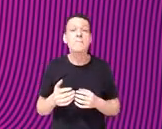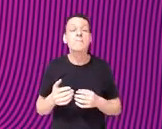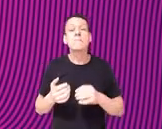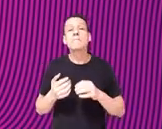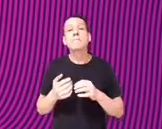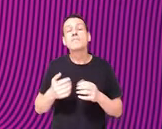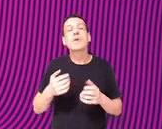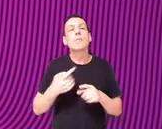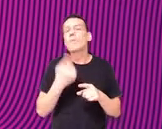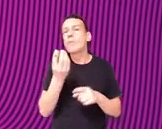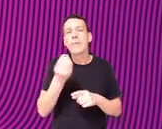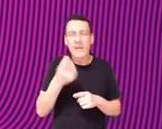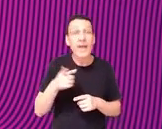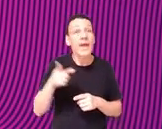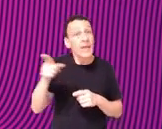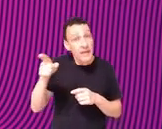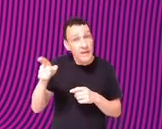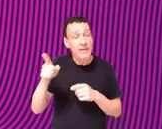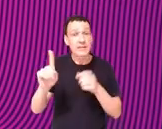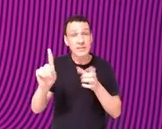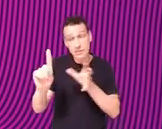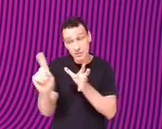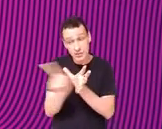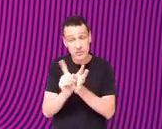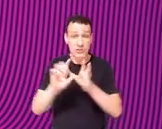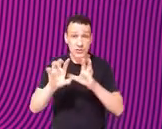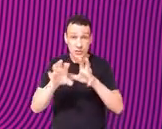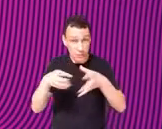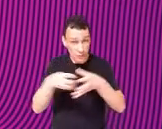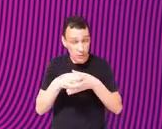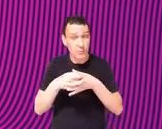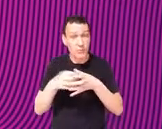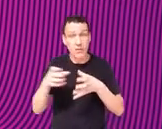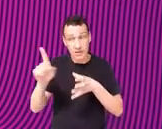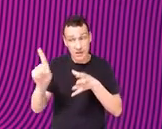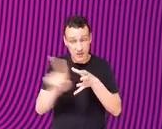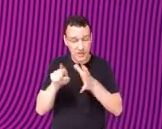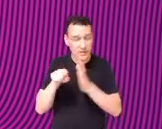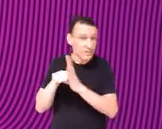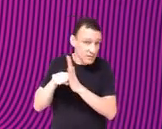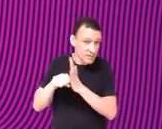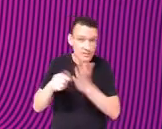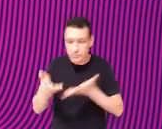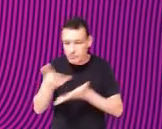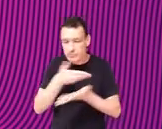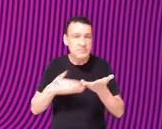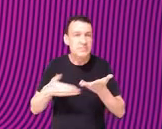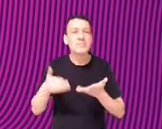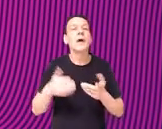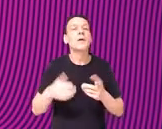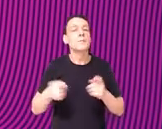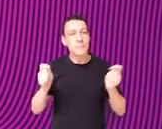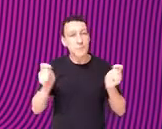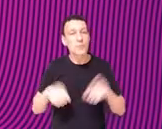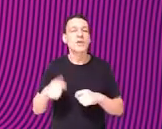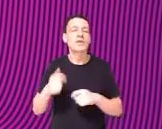envolvido no processo de decisão das terapêuticas, dos diagnósticos, do seu próprio